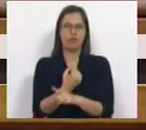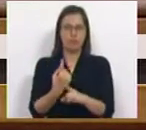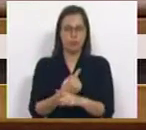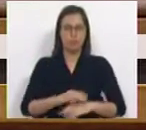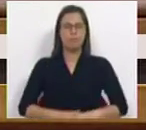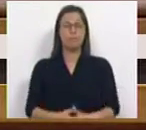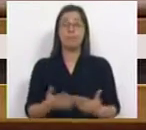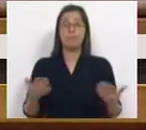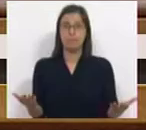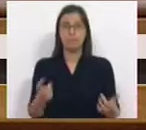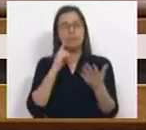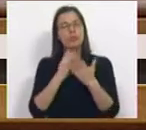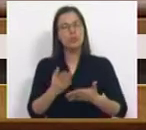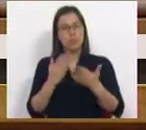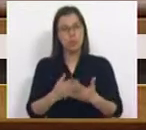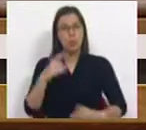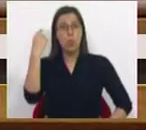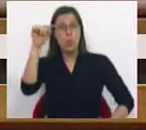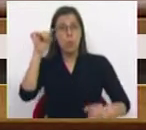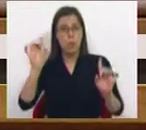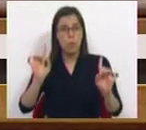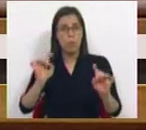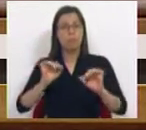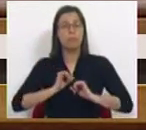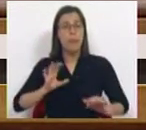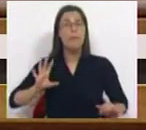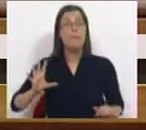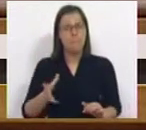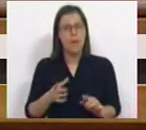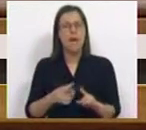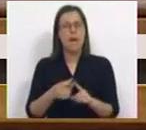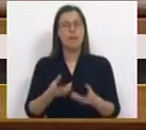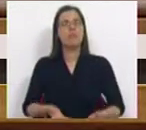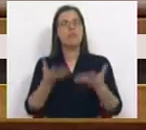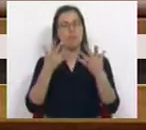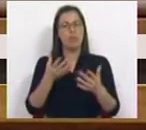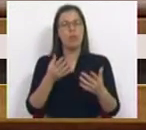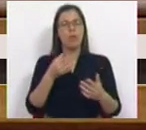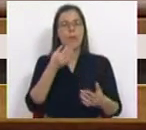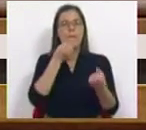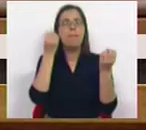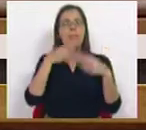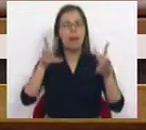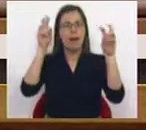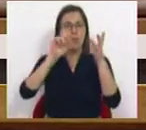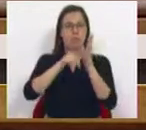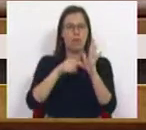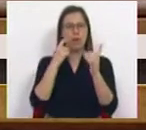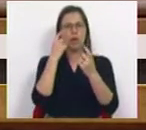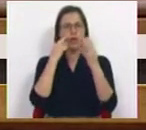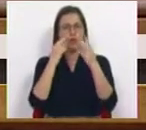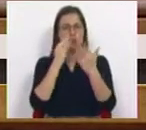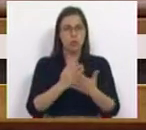alimentar. Quanto aos estudos, o único que existe no nosso país foi elaborado pelo PERDA, Projeto de Estudos e